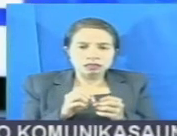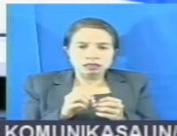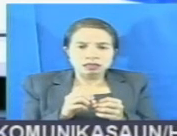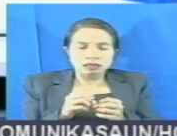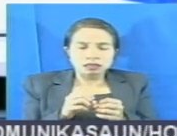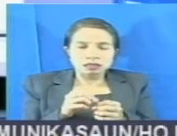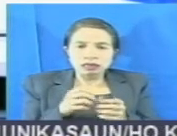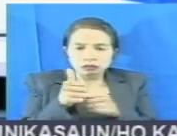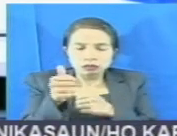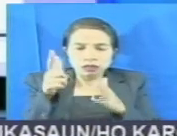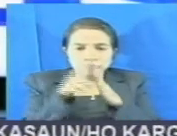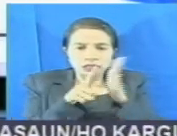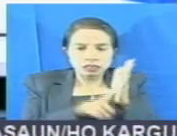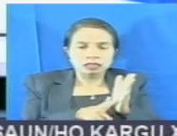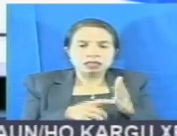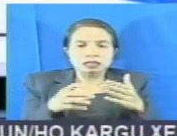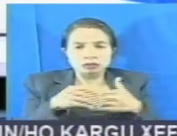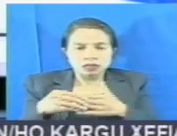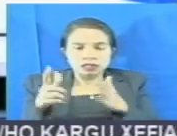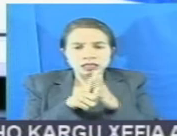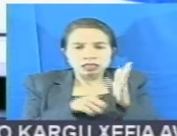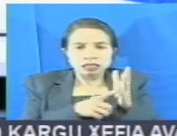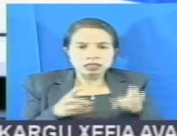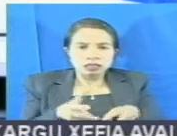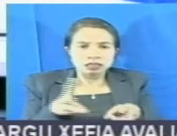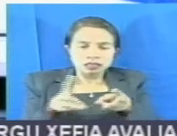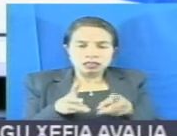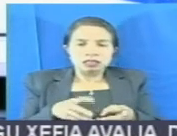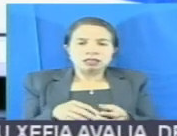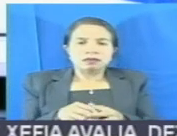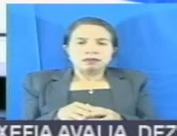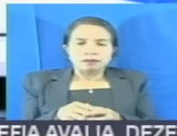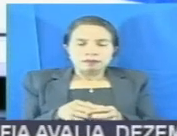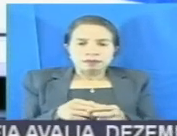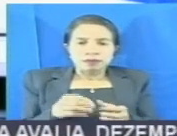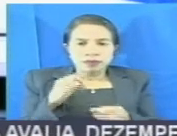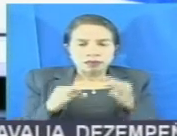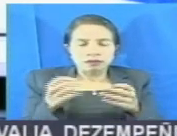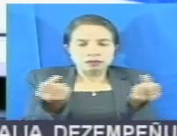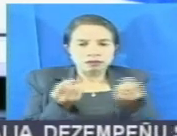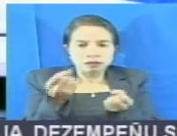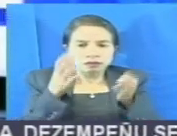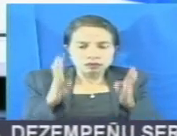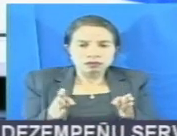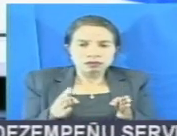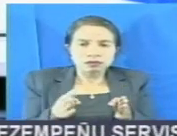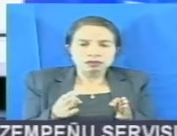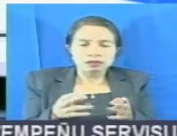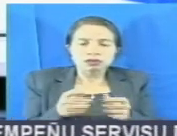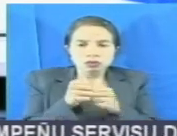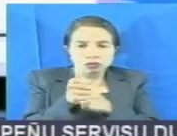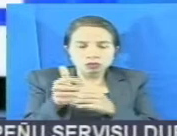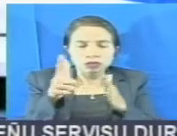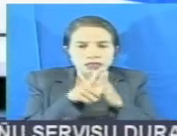kruk balei ou liliu kodi kustrar tase aruka prende rai hela ser nemo mas quando ei quando turisira maka cumpri